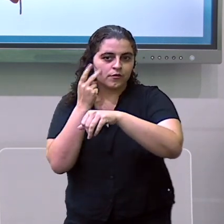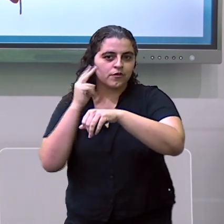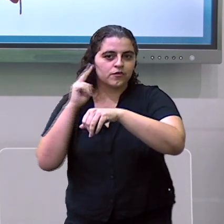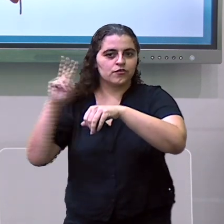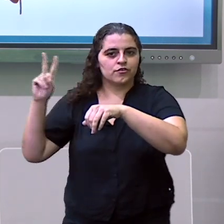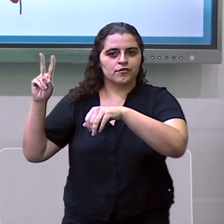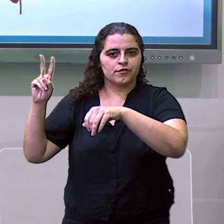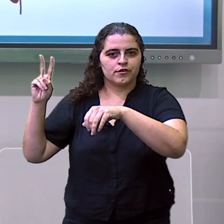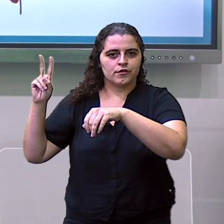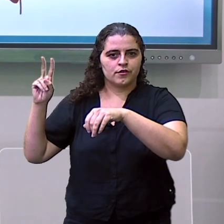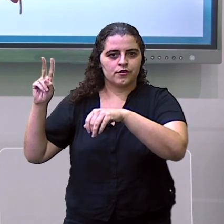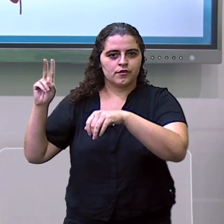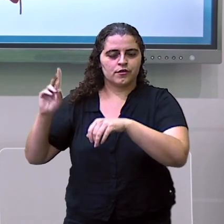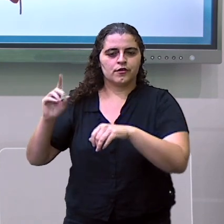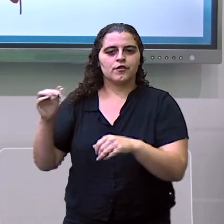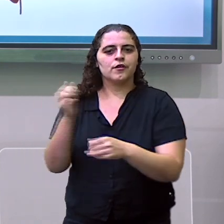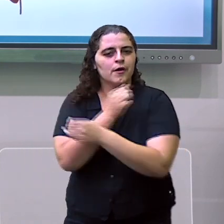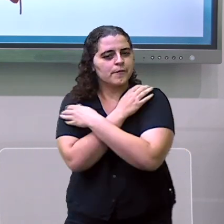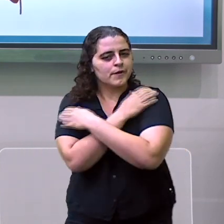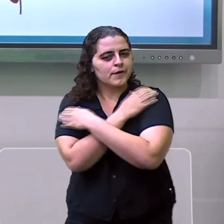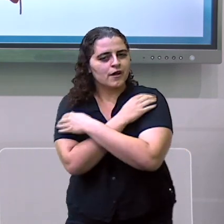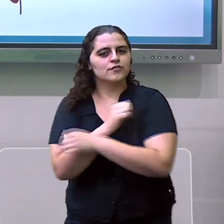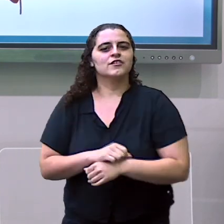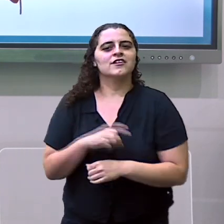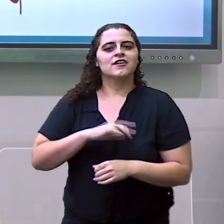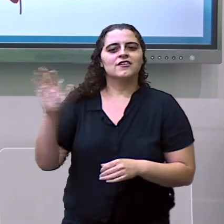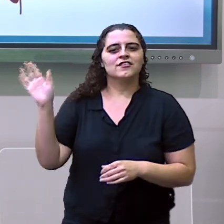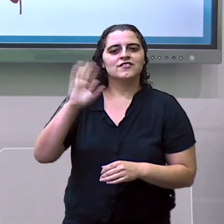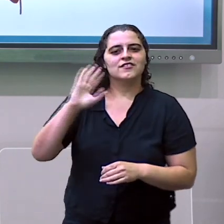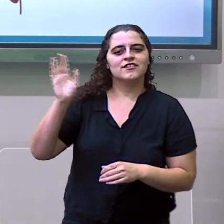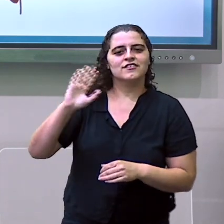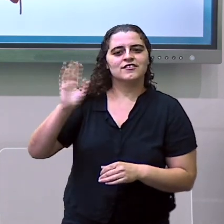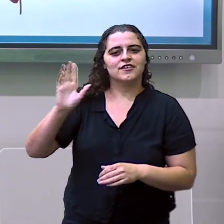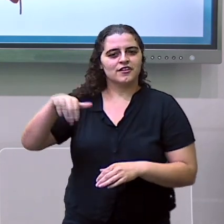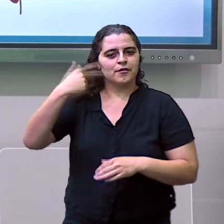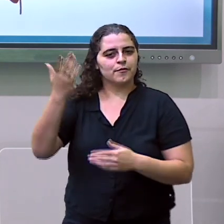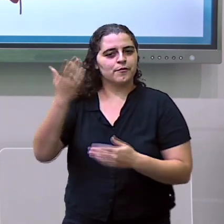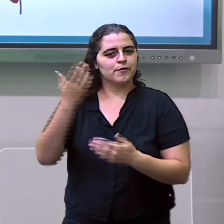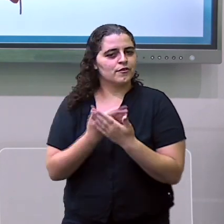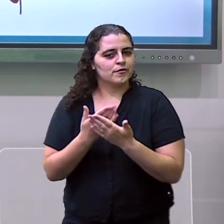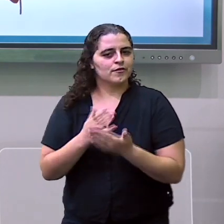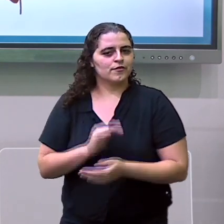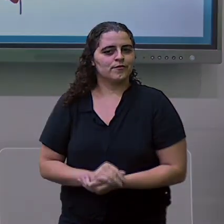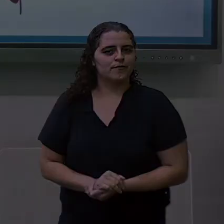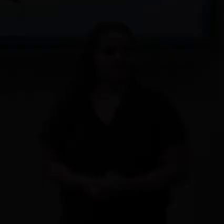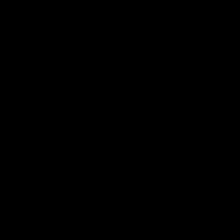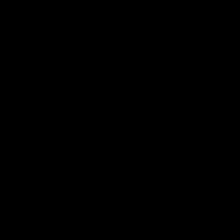YouTube SMED GV. Um forte abraço e aguardo vocês na próxima aula.